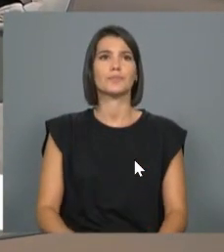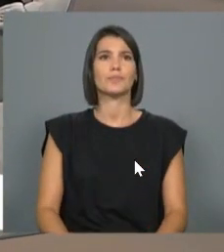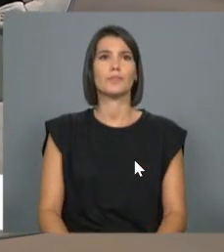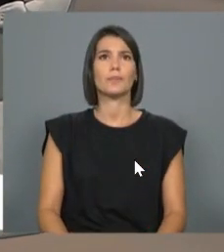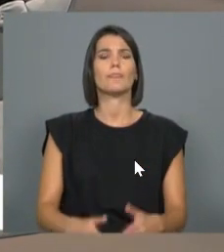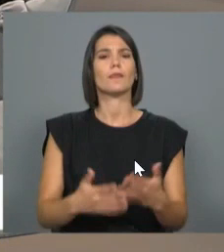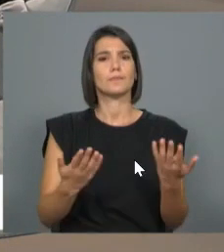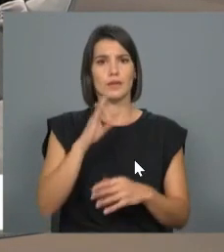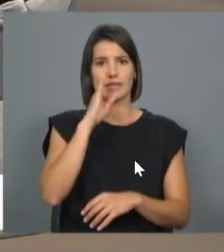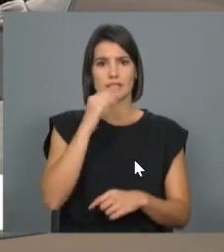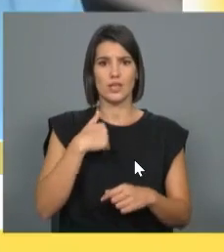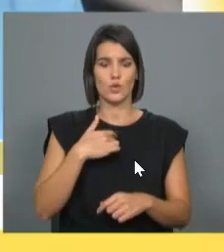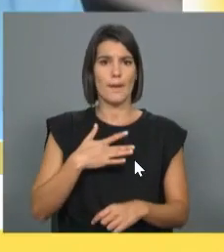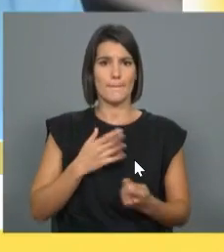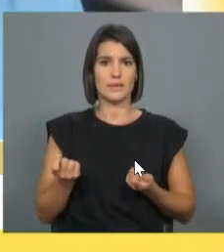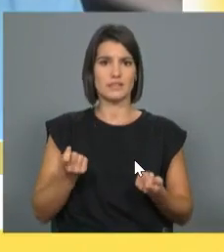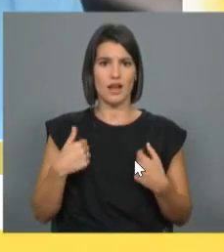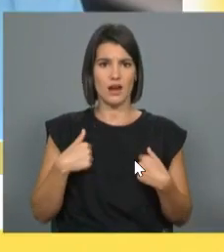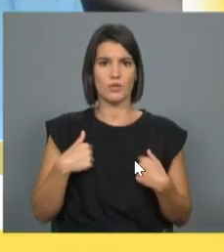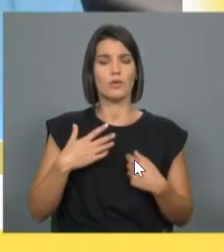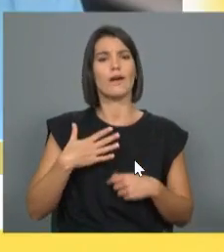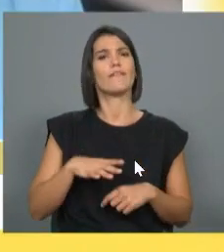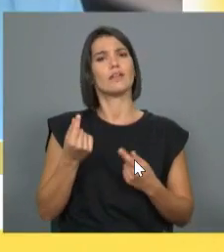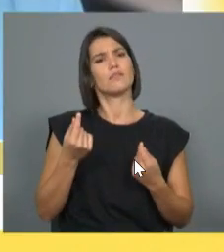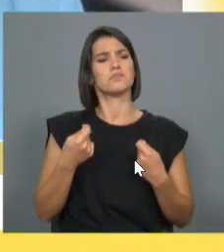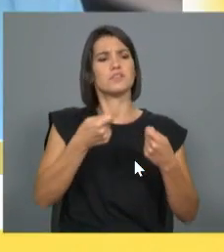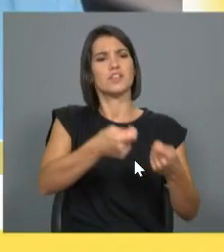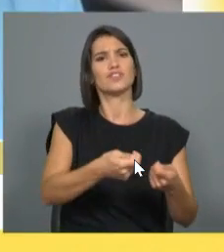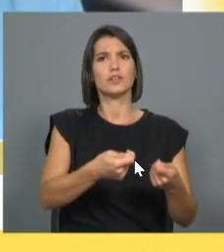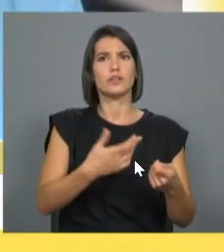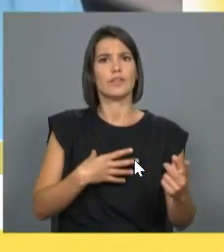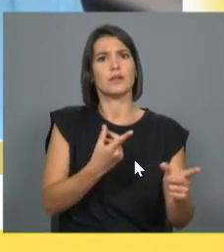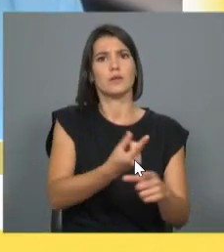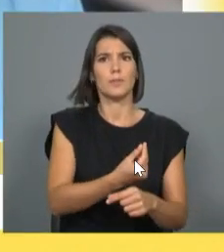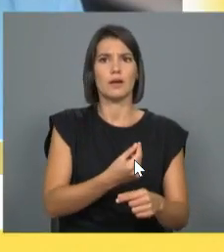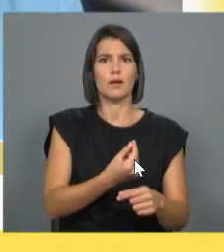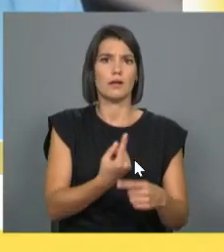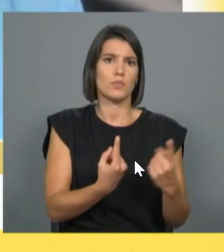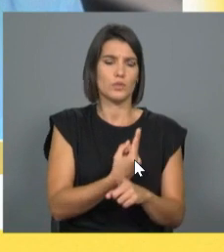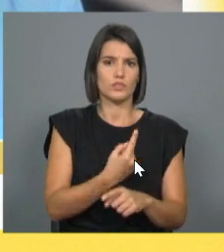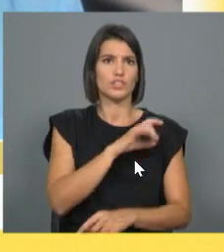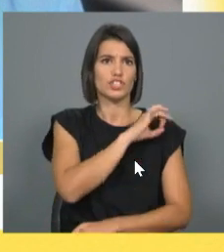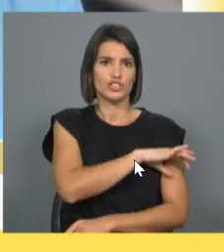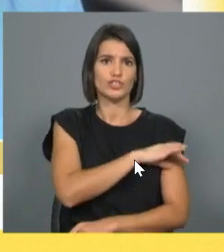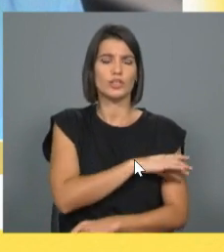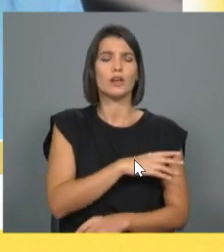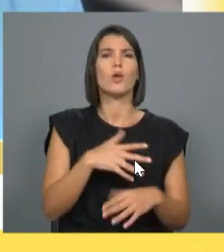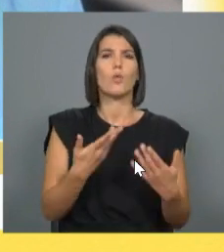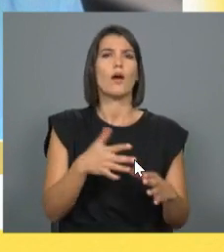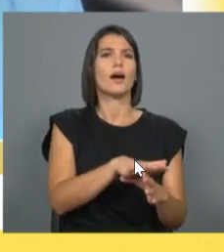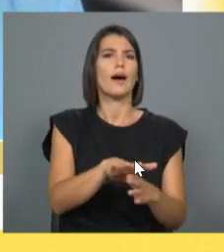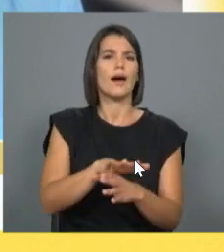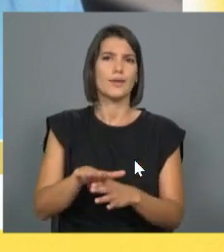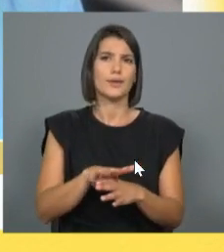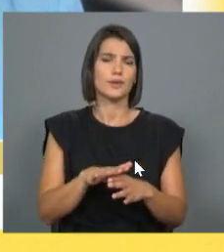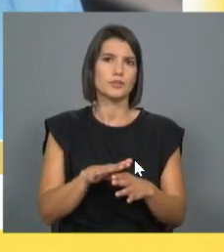E se eu for empresário e quiser investir no Chile, quais as áreas em